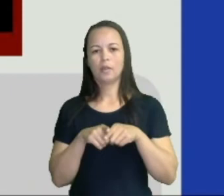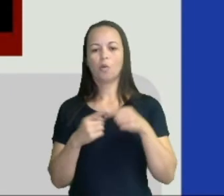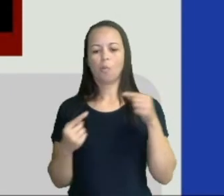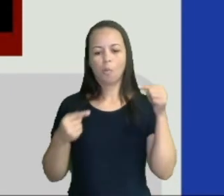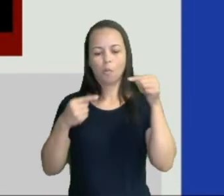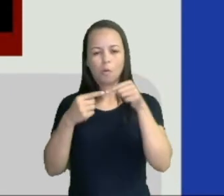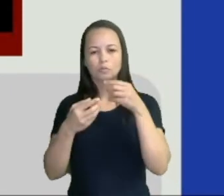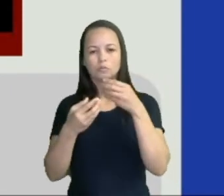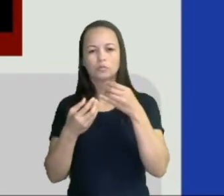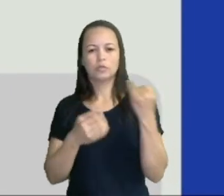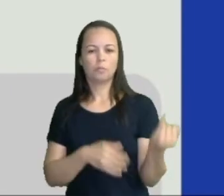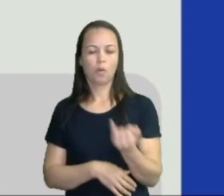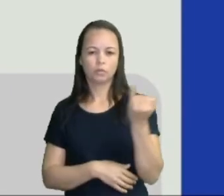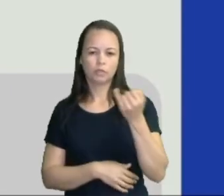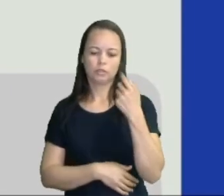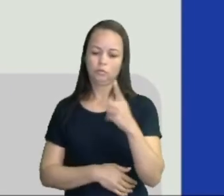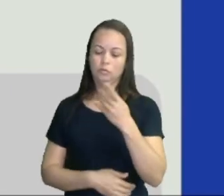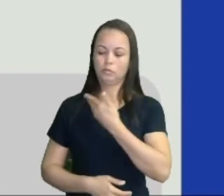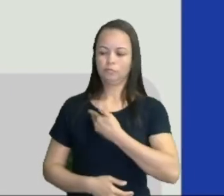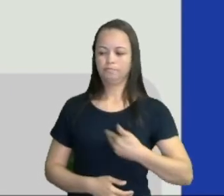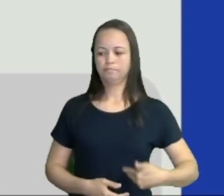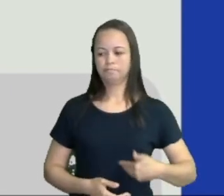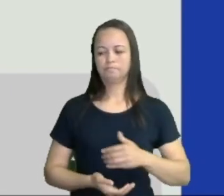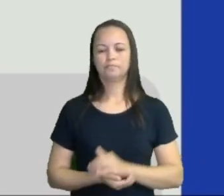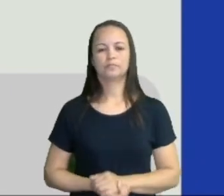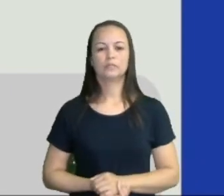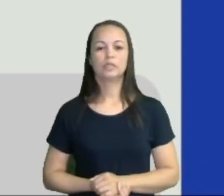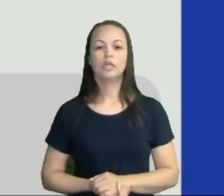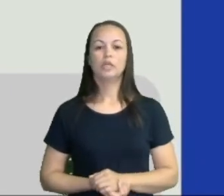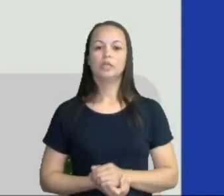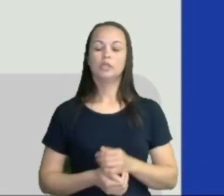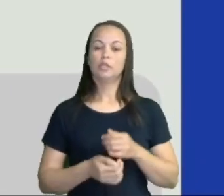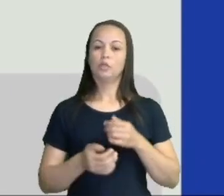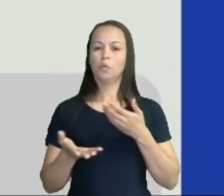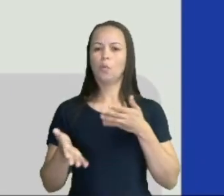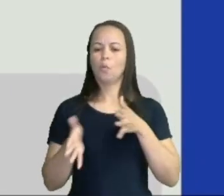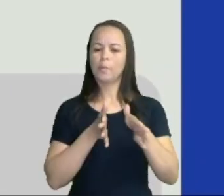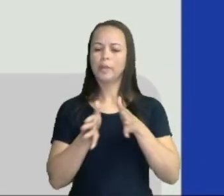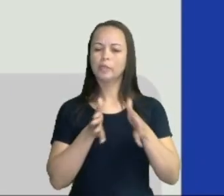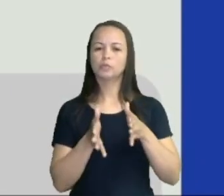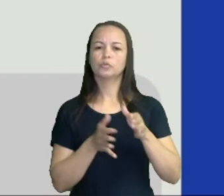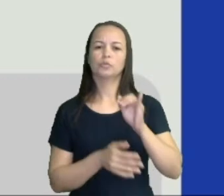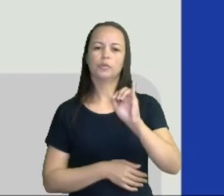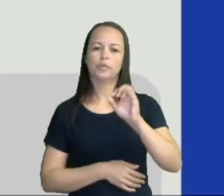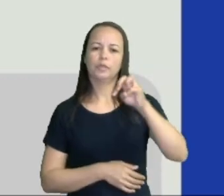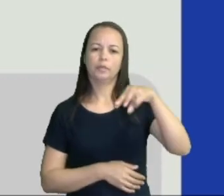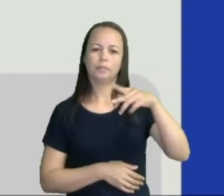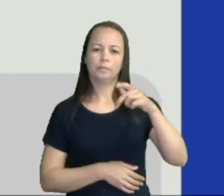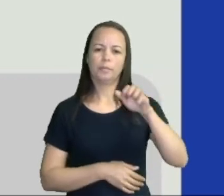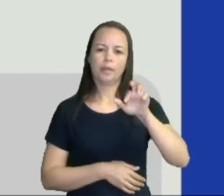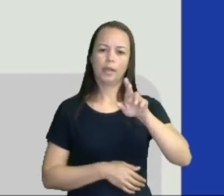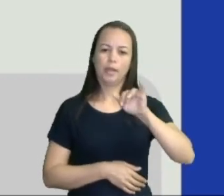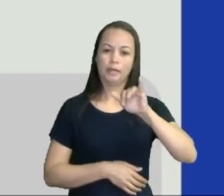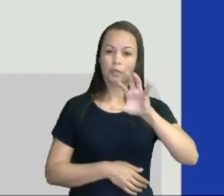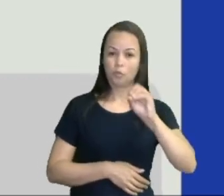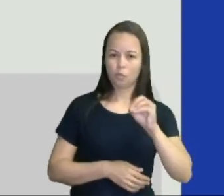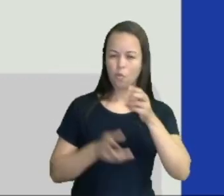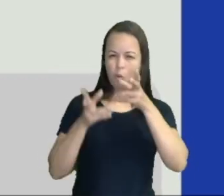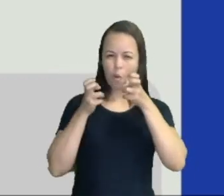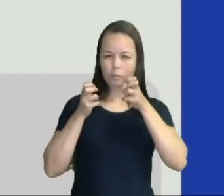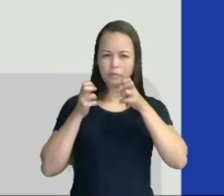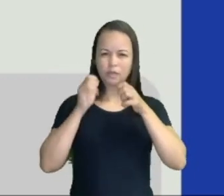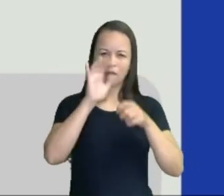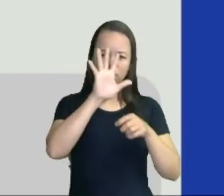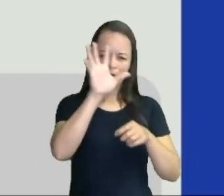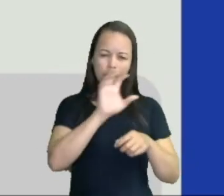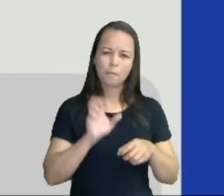do seu governo. E o período do Império, observem no mapa,